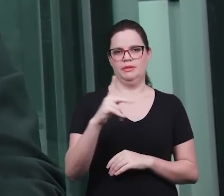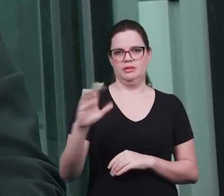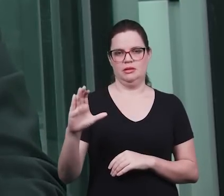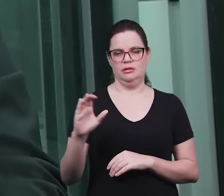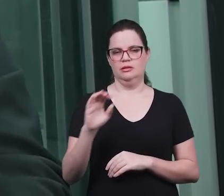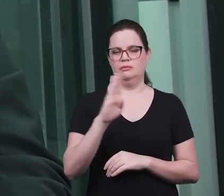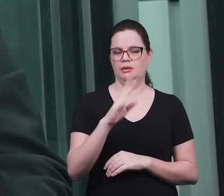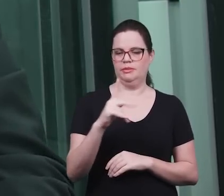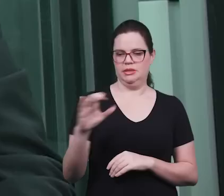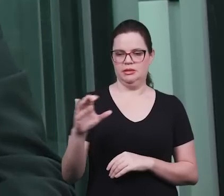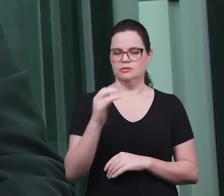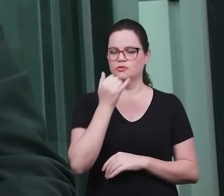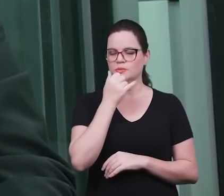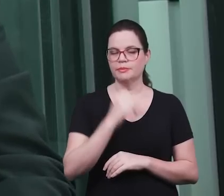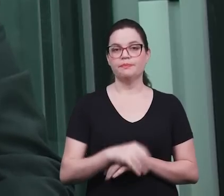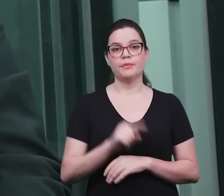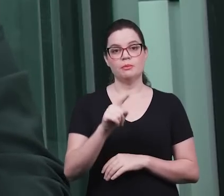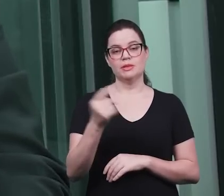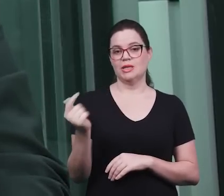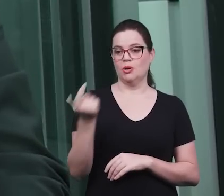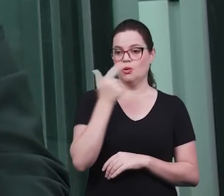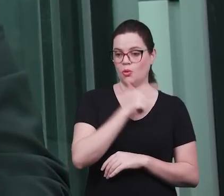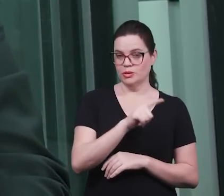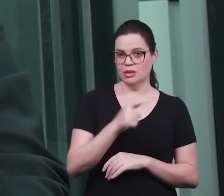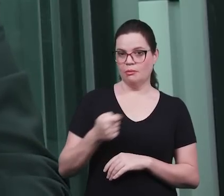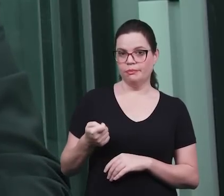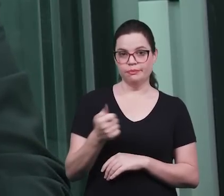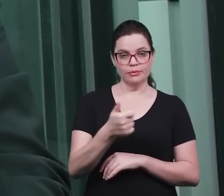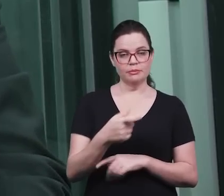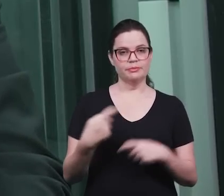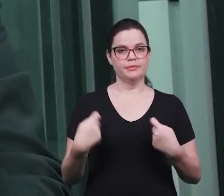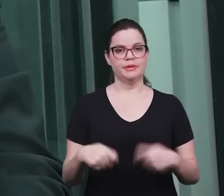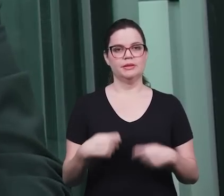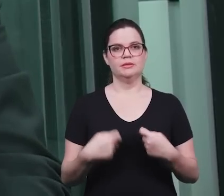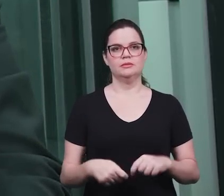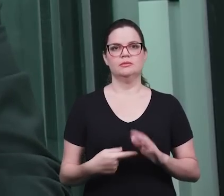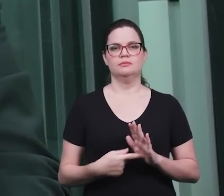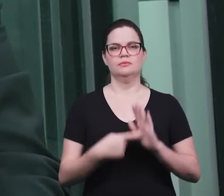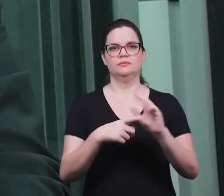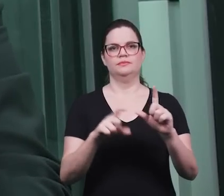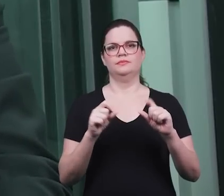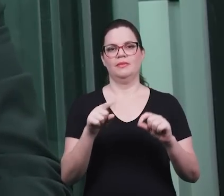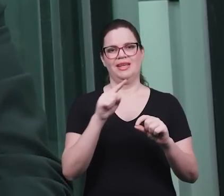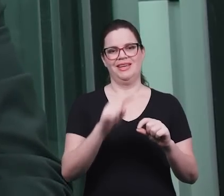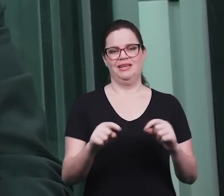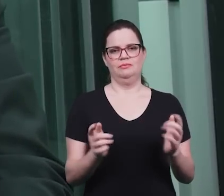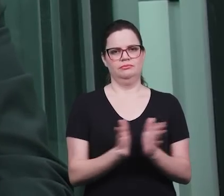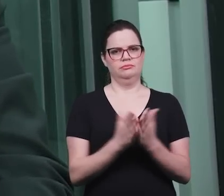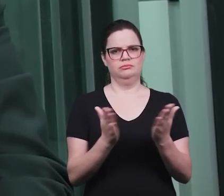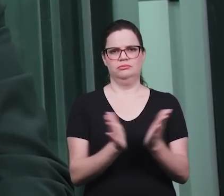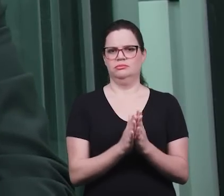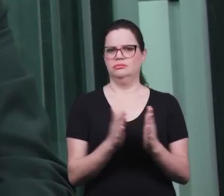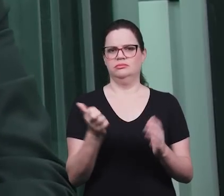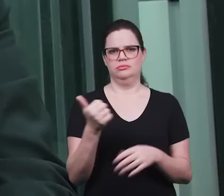E ela, para ter acesso a esse benefício, ela tem que estar numa situação de miserabilidade